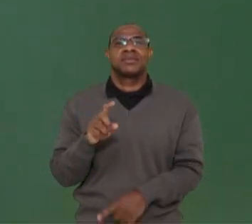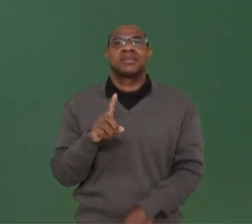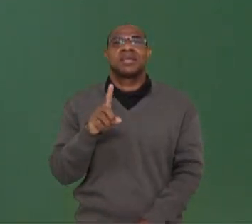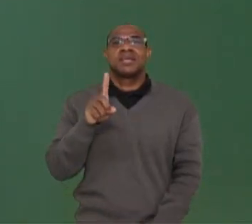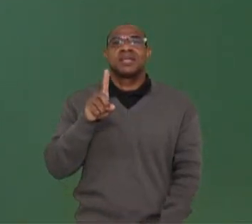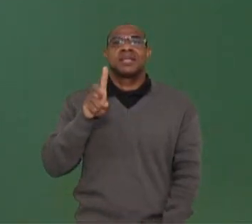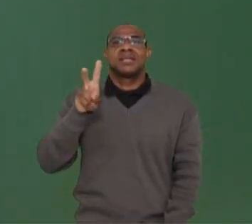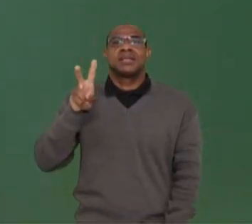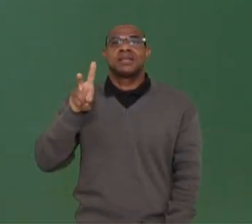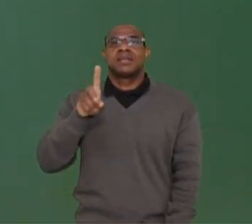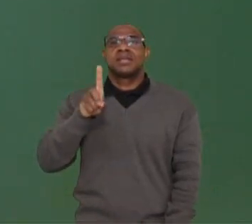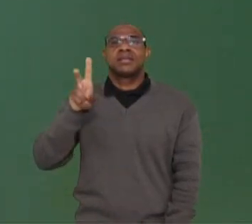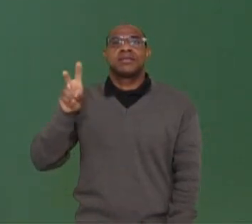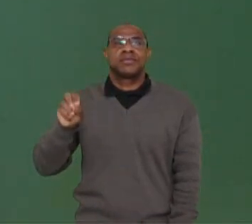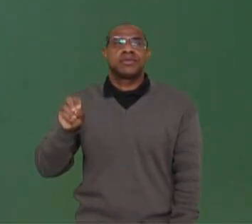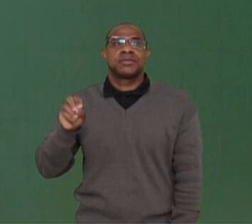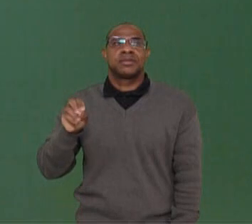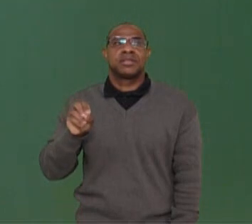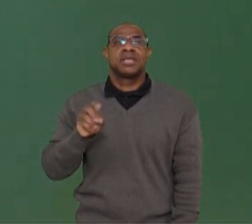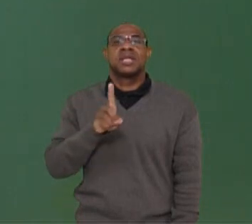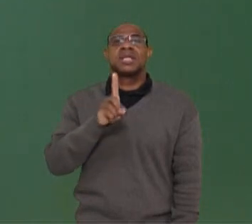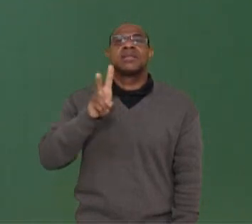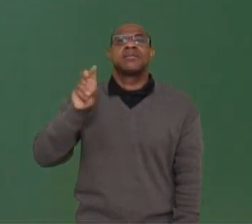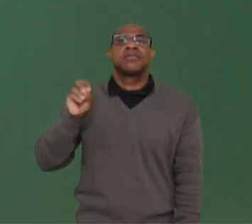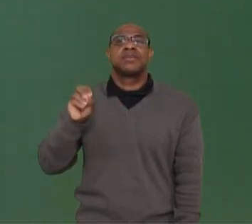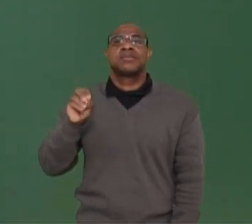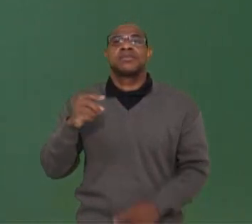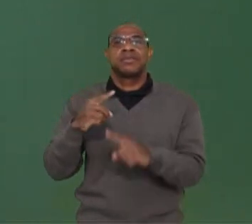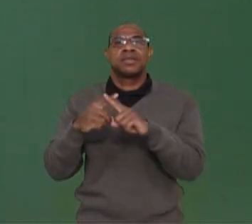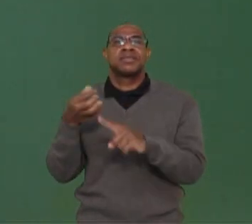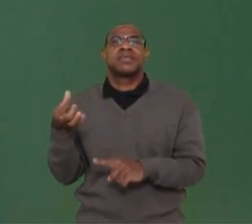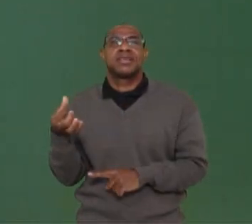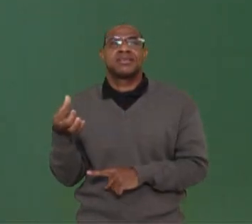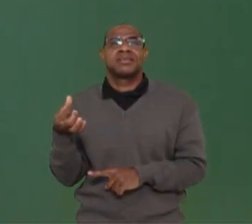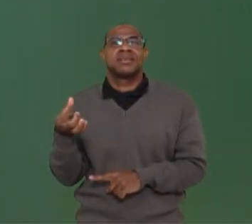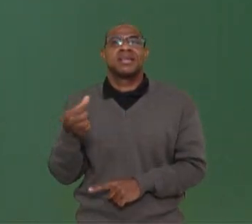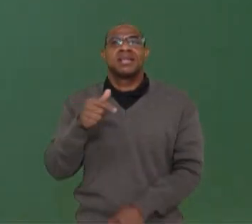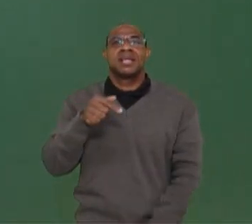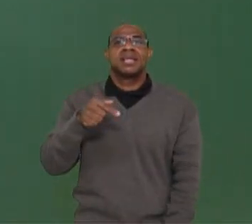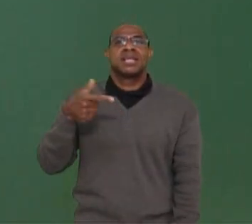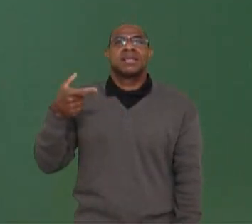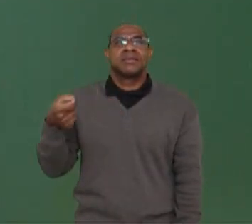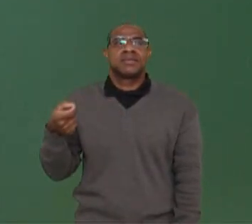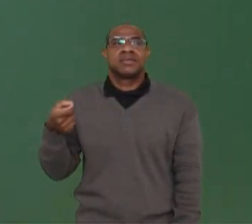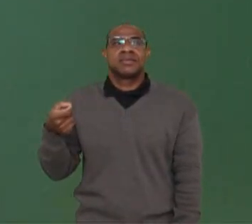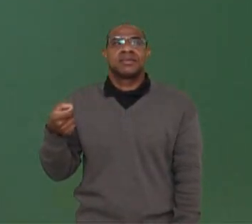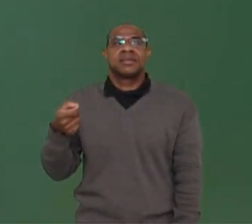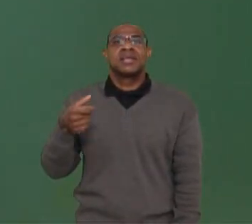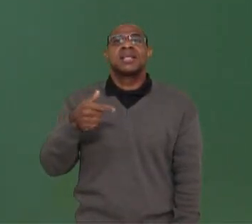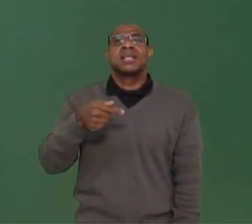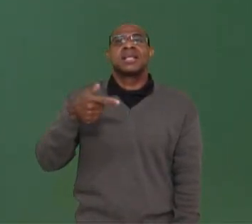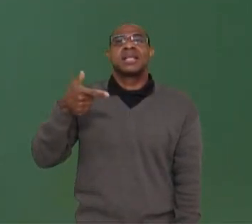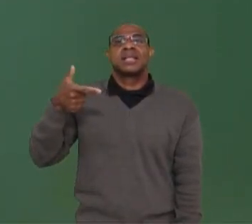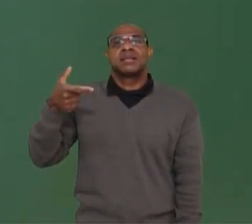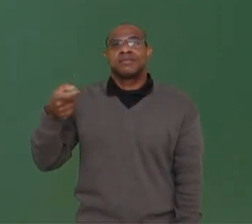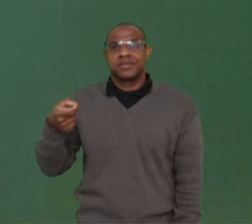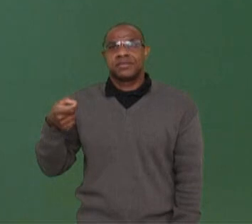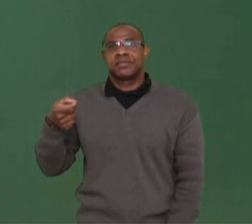certo? E 120 vezes 6, quanto que deu aí? 720. E 720 vezes 7?